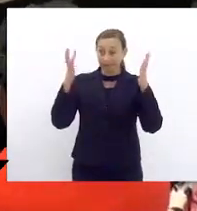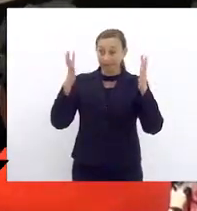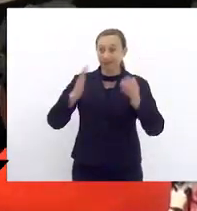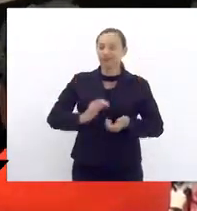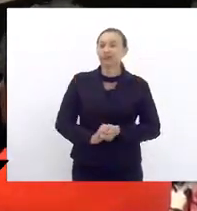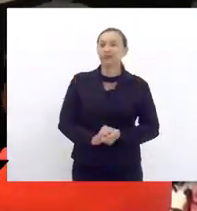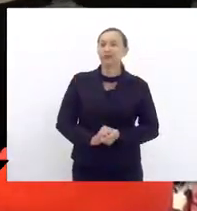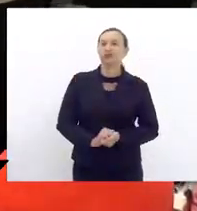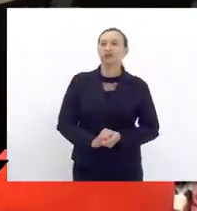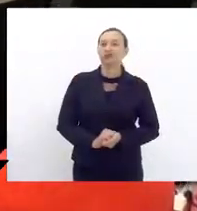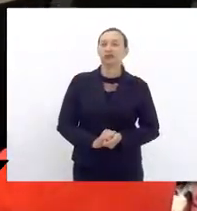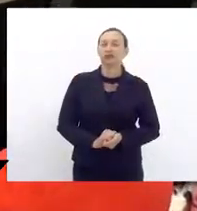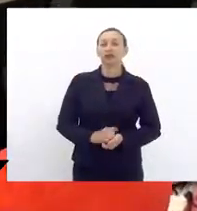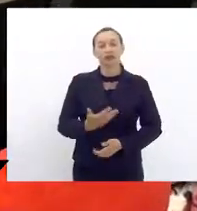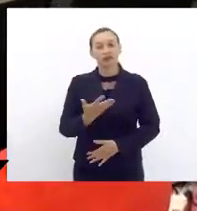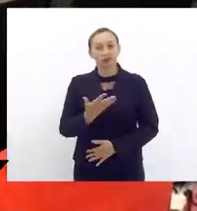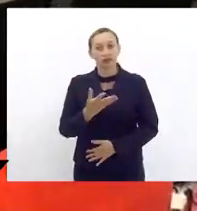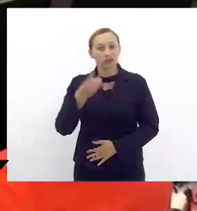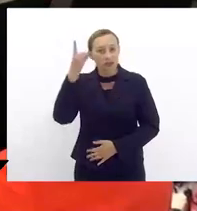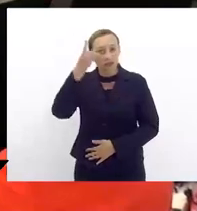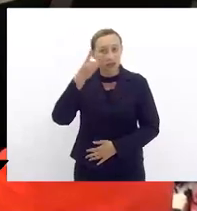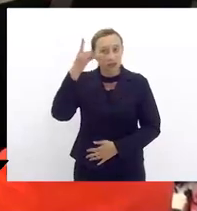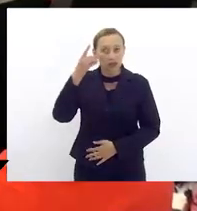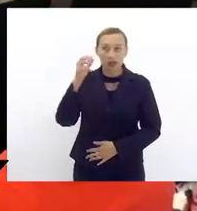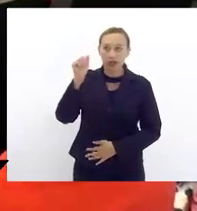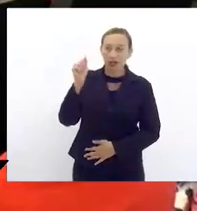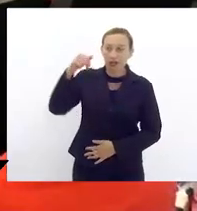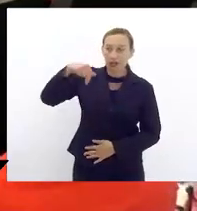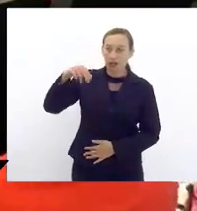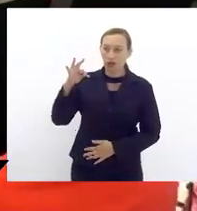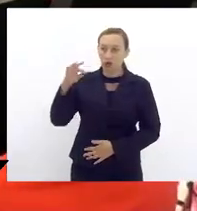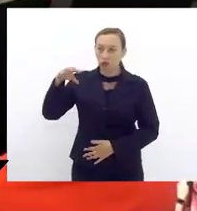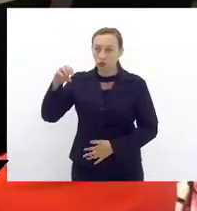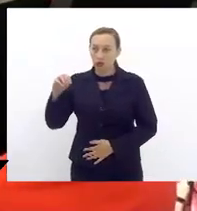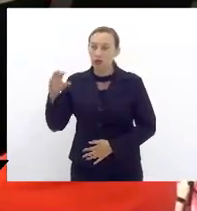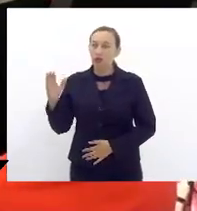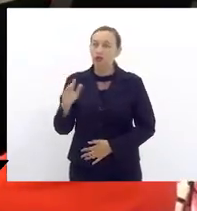passar a palavra agora para o nosso Deputado Antônio de Paula pai